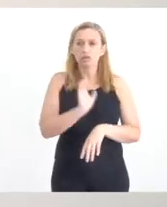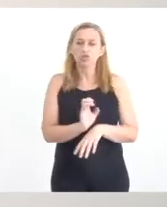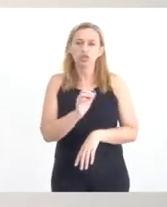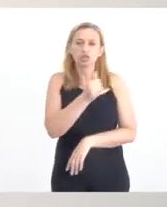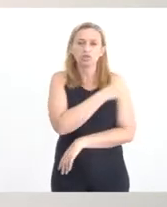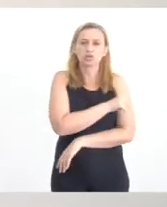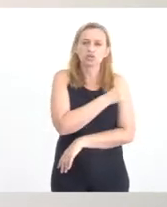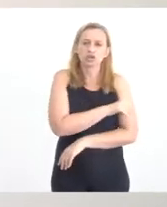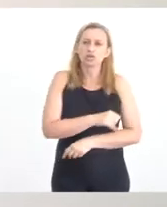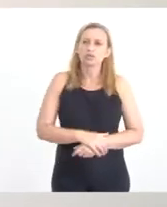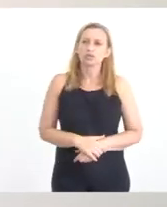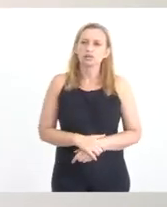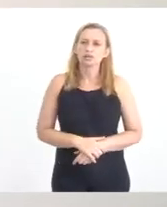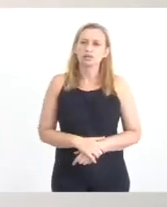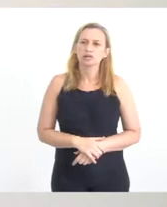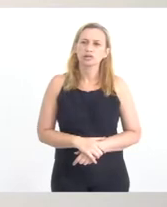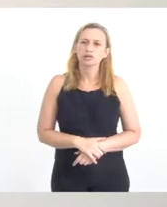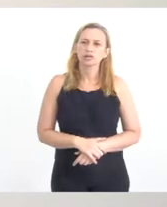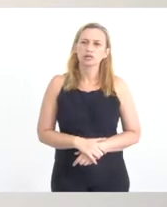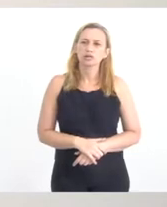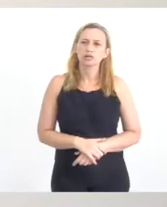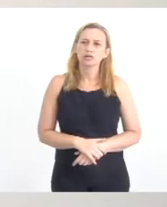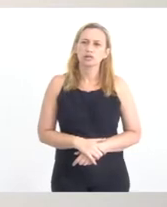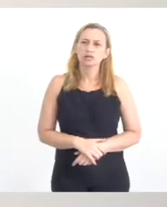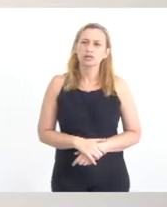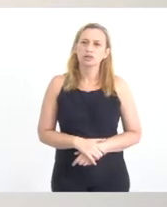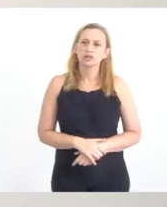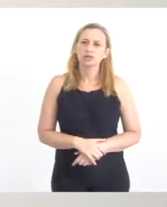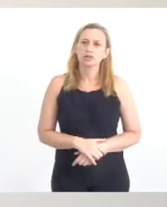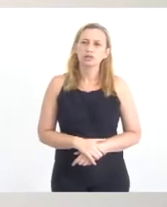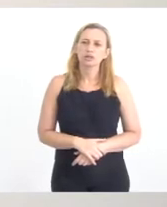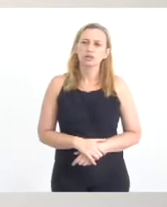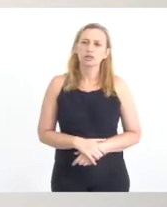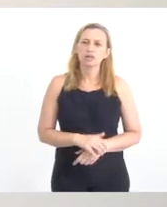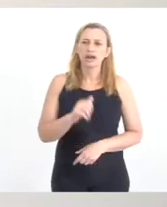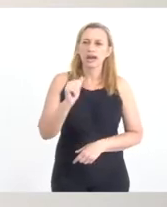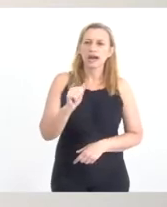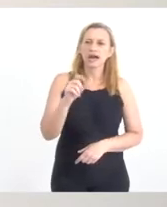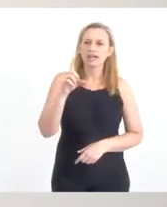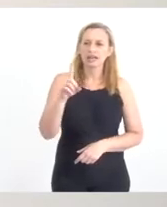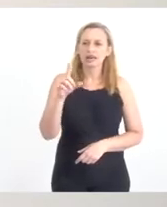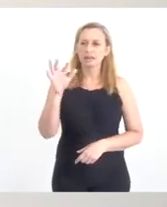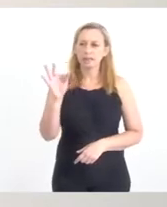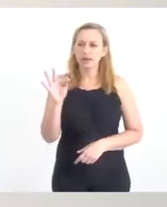estado do Rio de Janeiro existe uma adpf